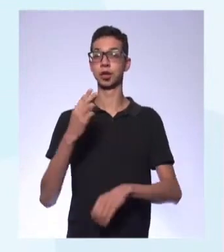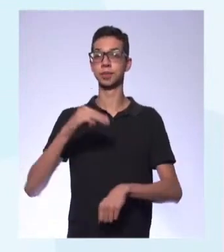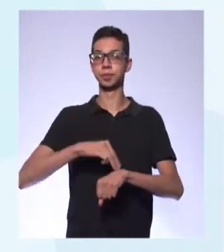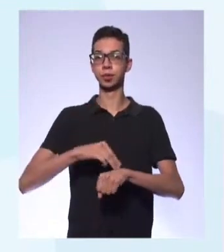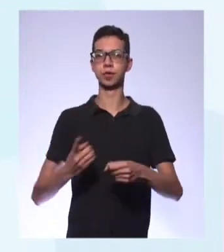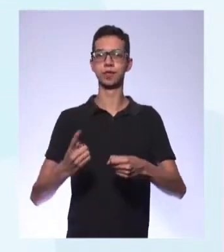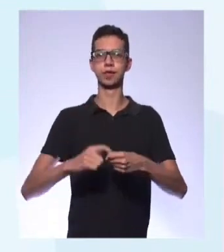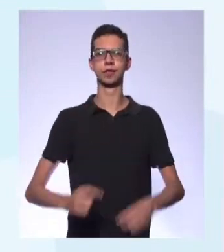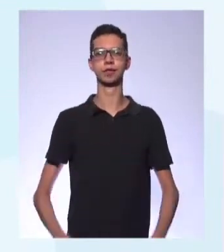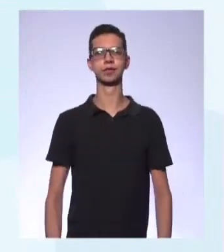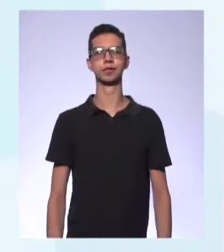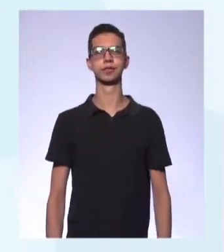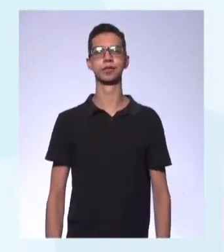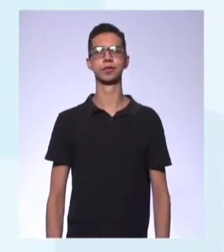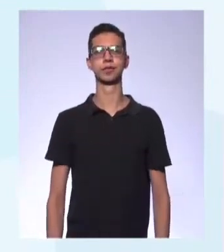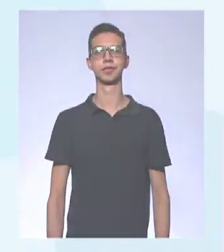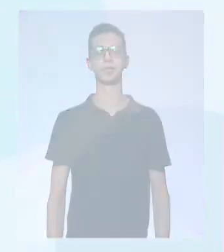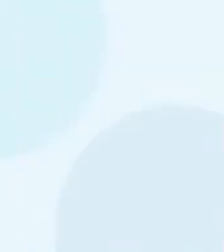volta.